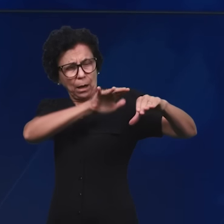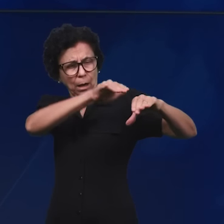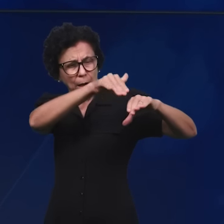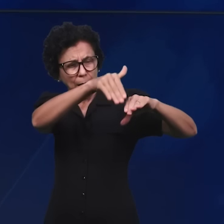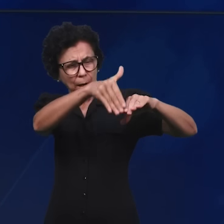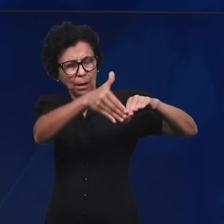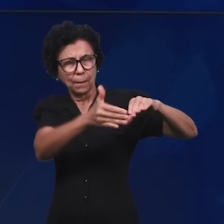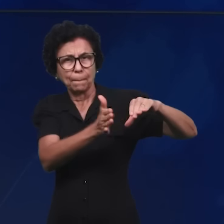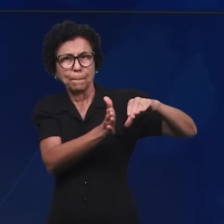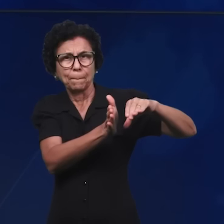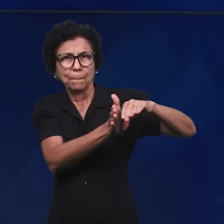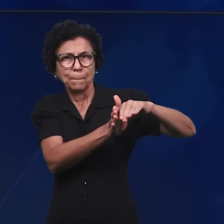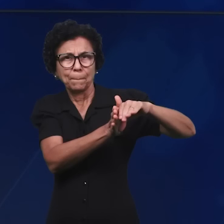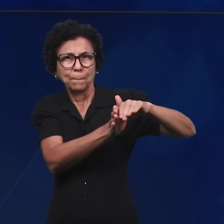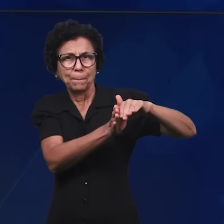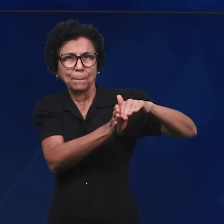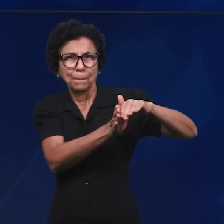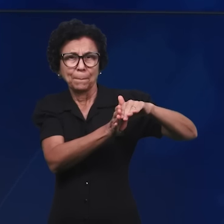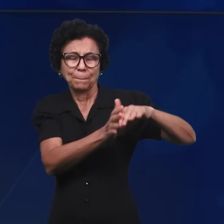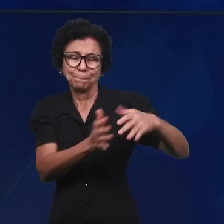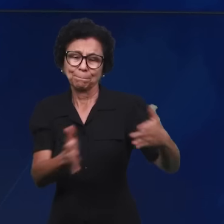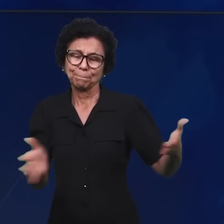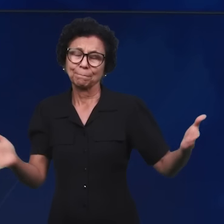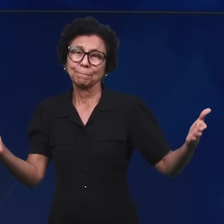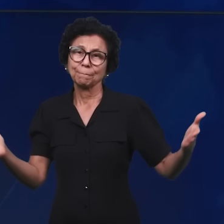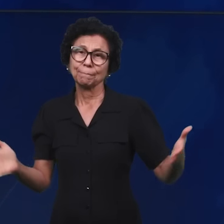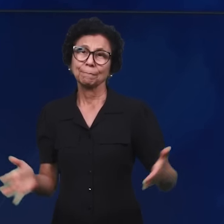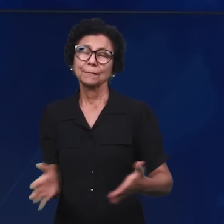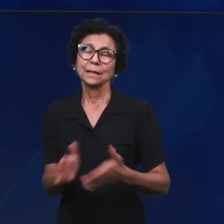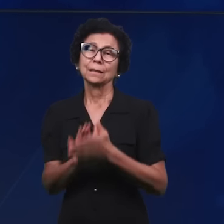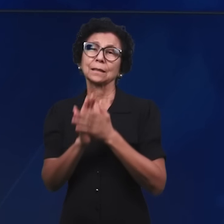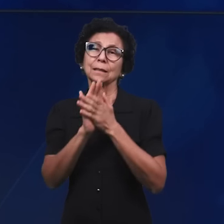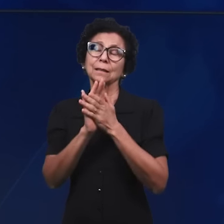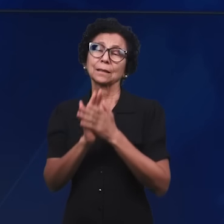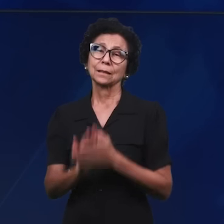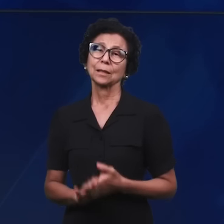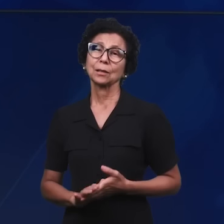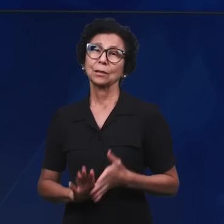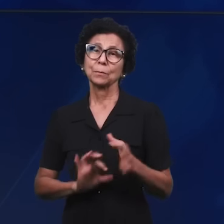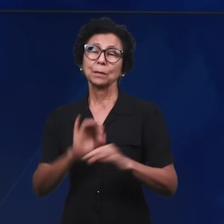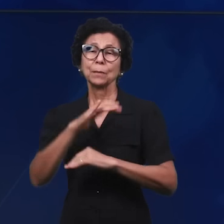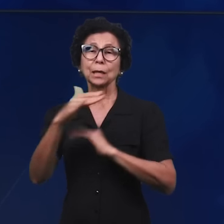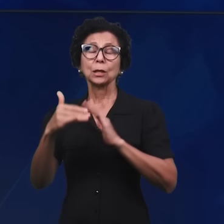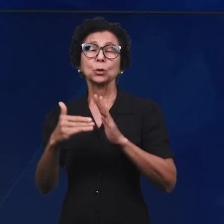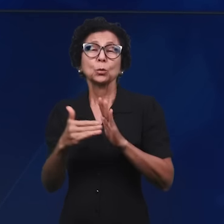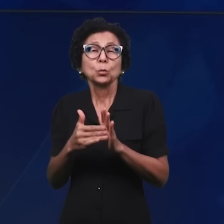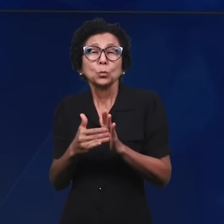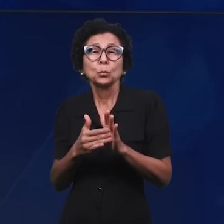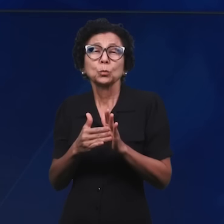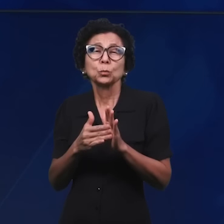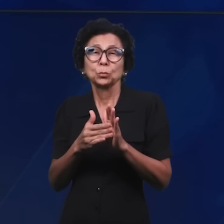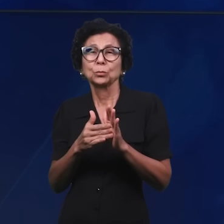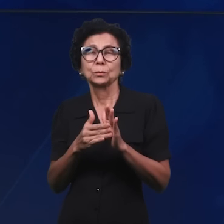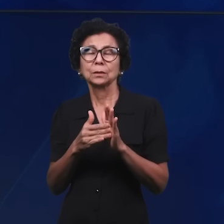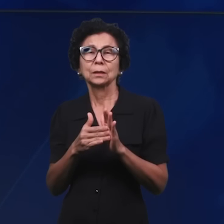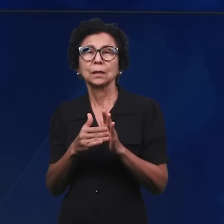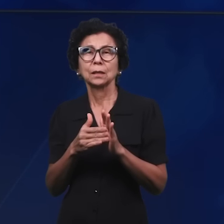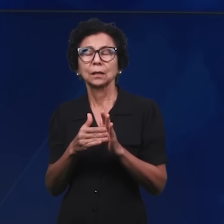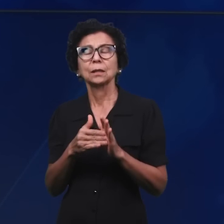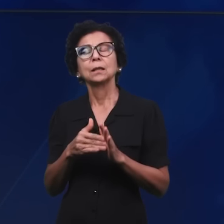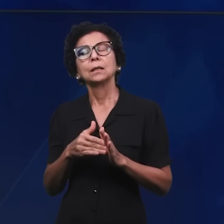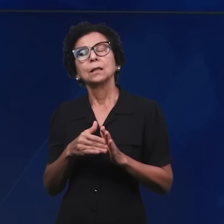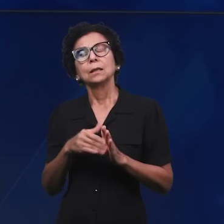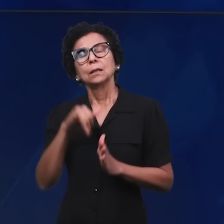e foi-se, e foi embora. Que coisa gloriosa, irmãos, porque um homem